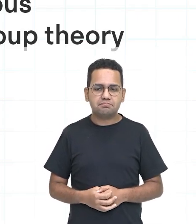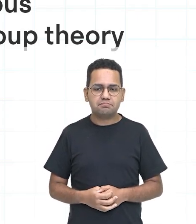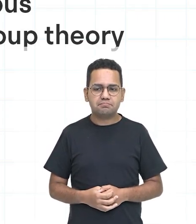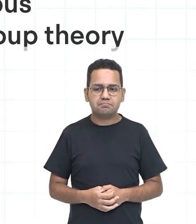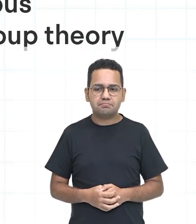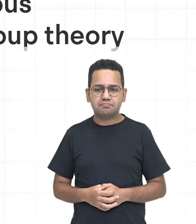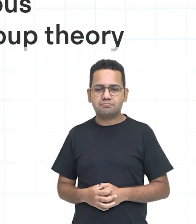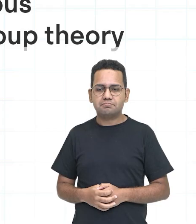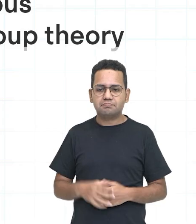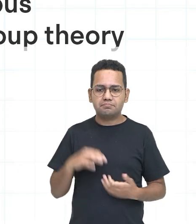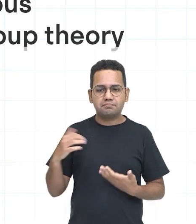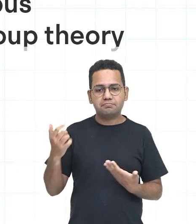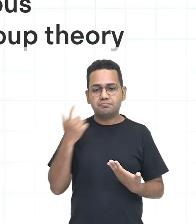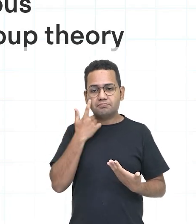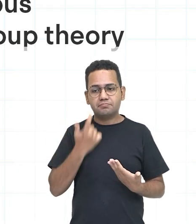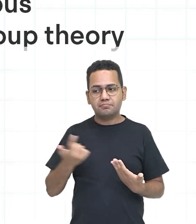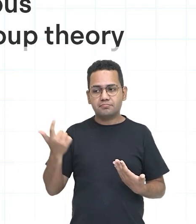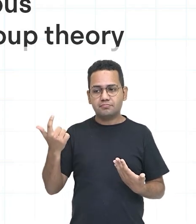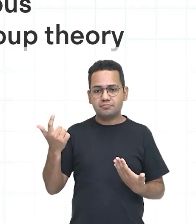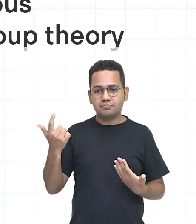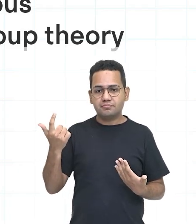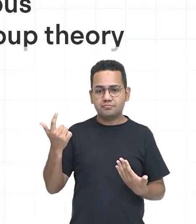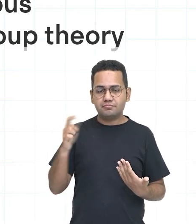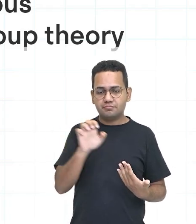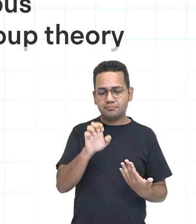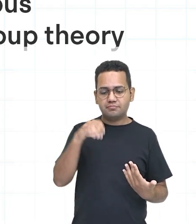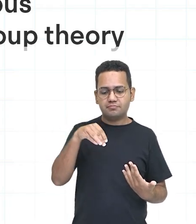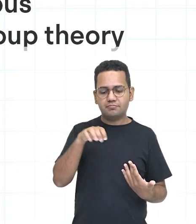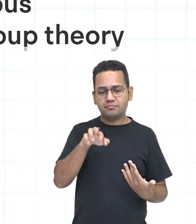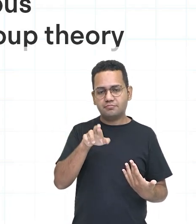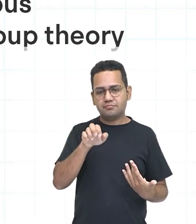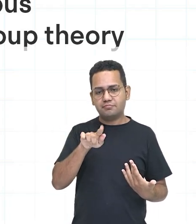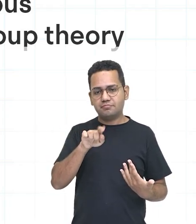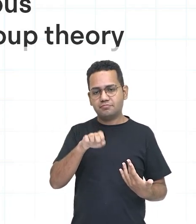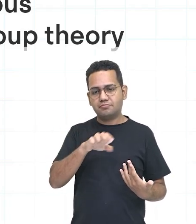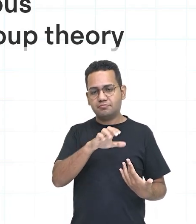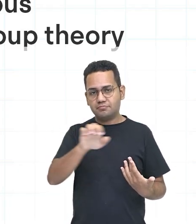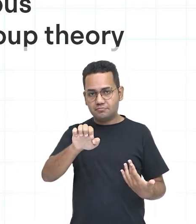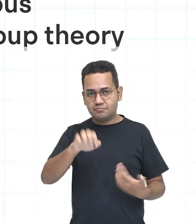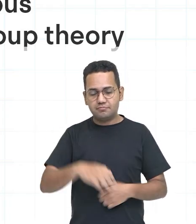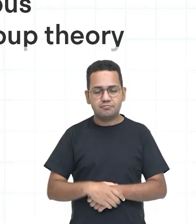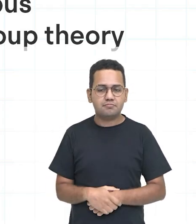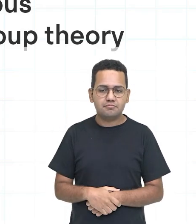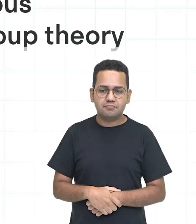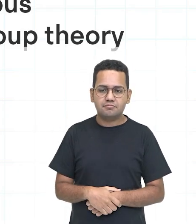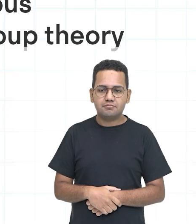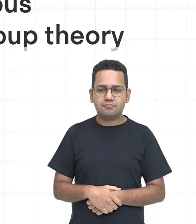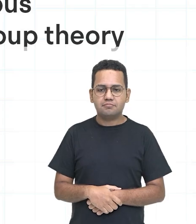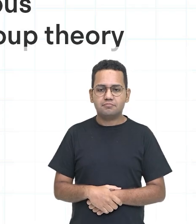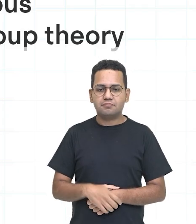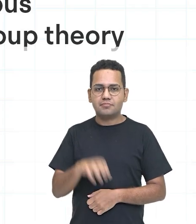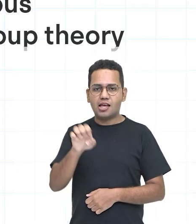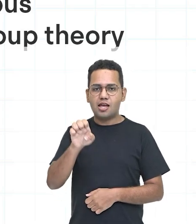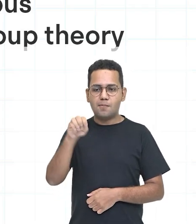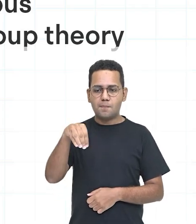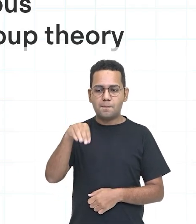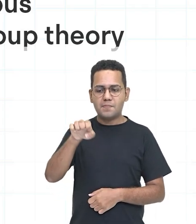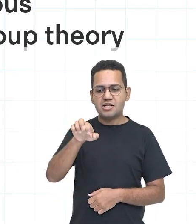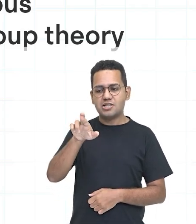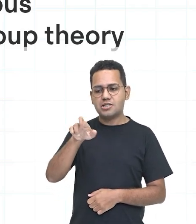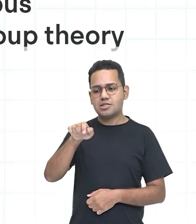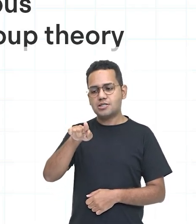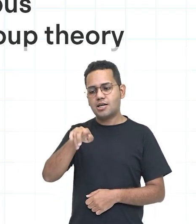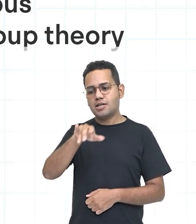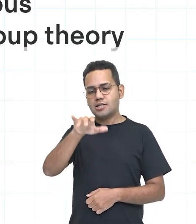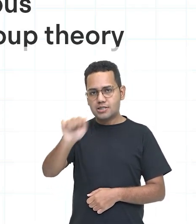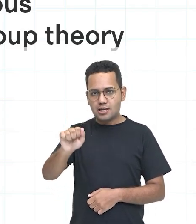língua portuguesa. Process é a primeira, depois emergency, né, emergência, do sentido de